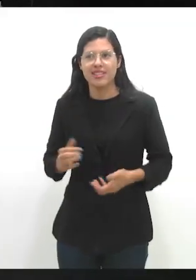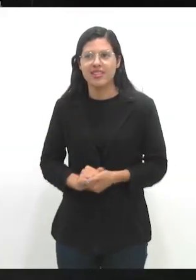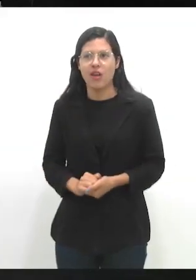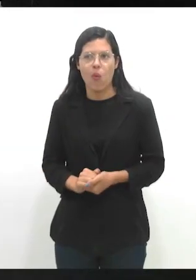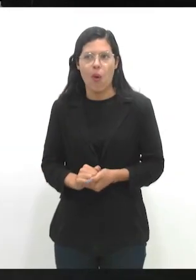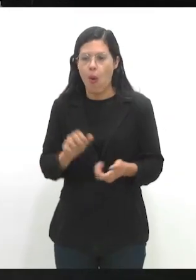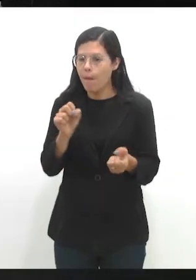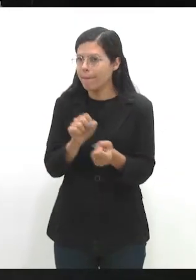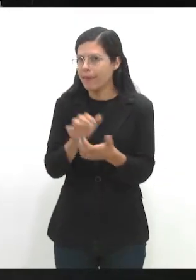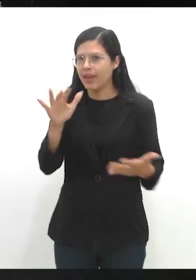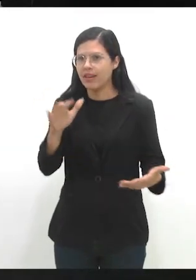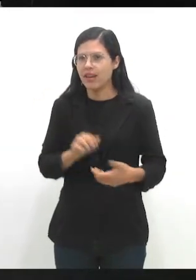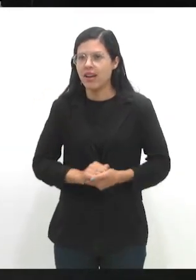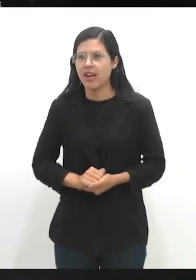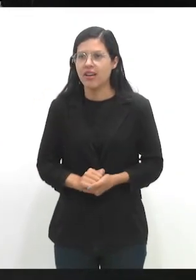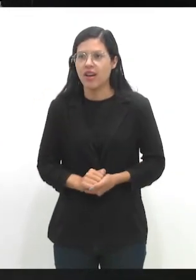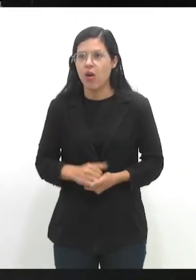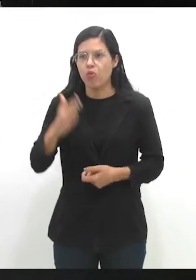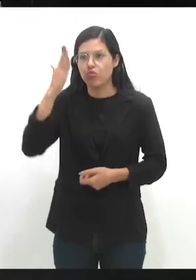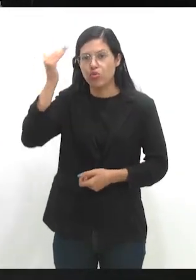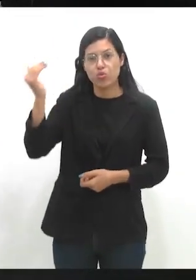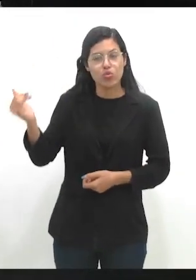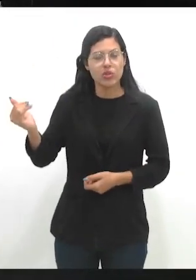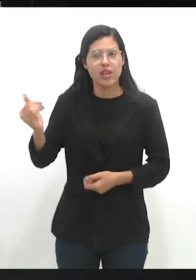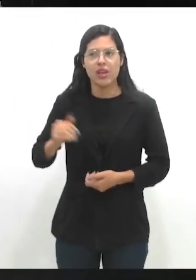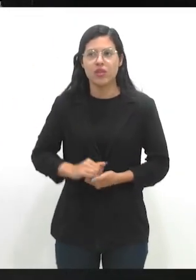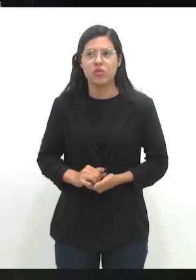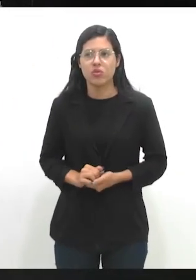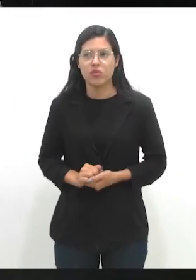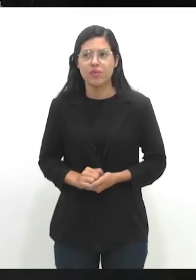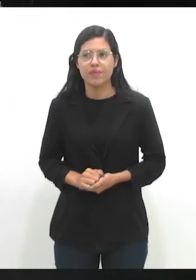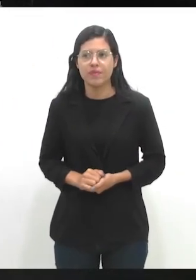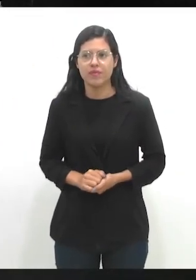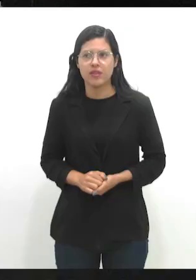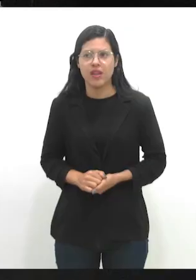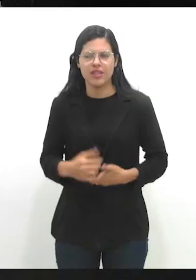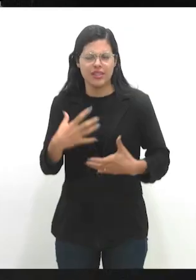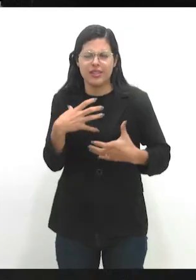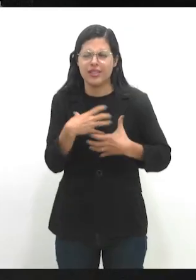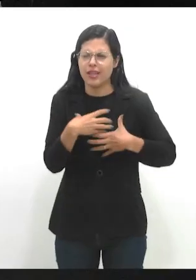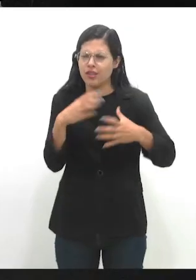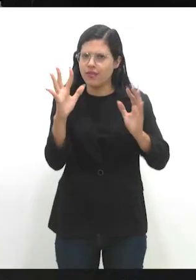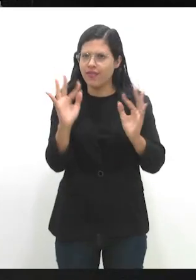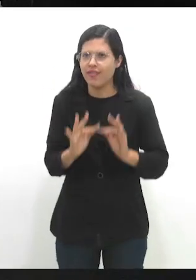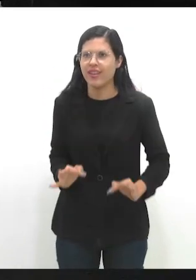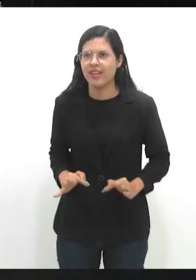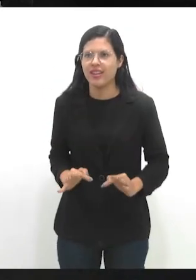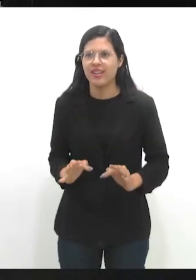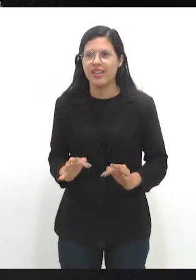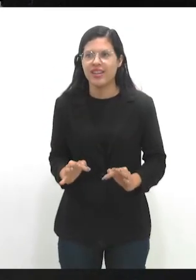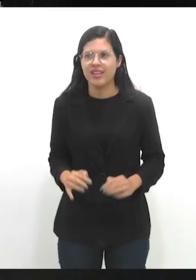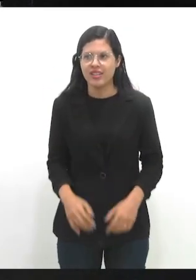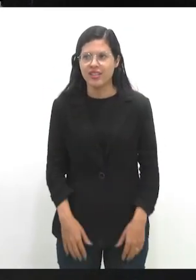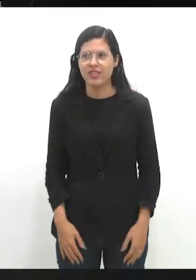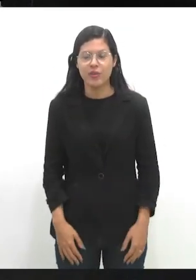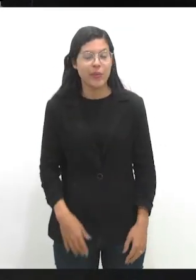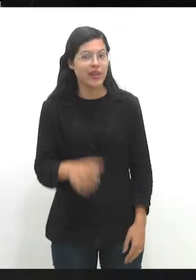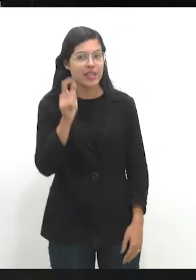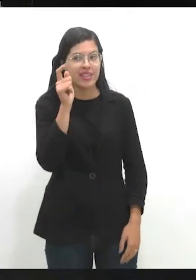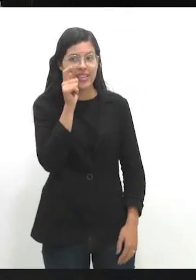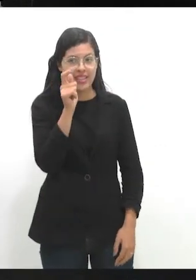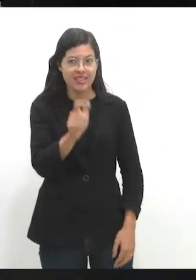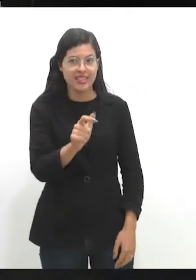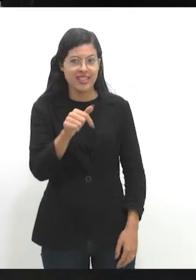É verdade. Porque ele é mais que um sucesso, realmente é um fenômeno. A gente fica muito contente. Sempre espanta. E o interessante é que ele é